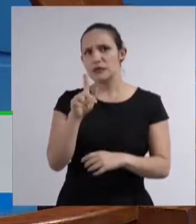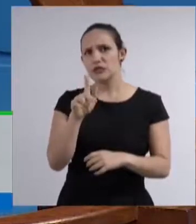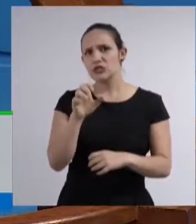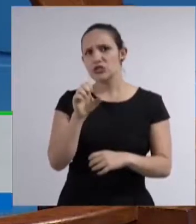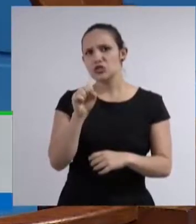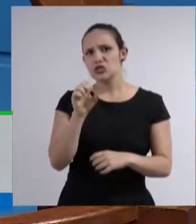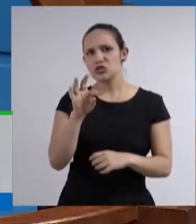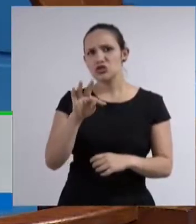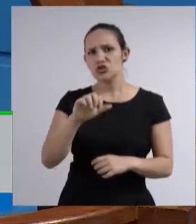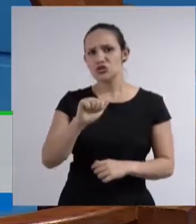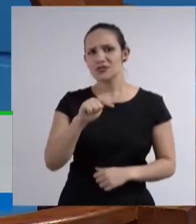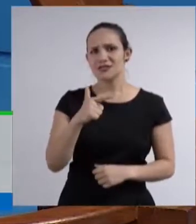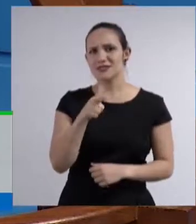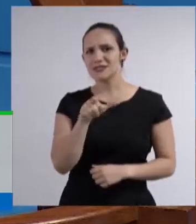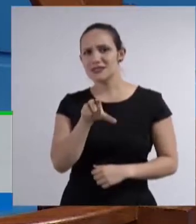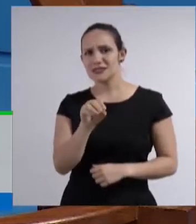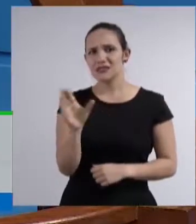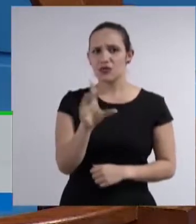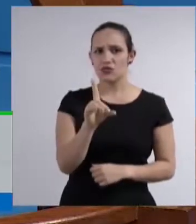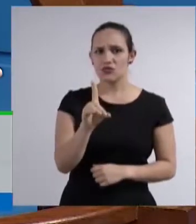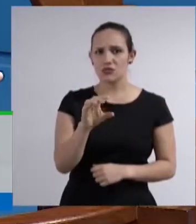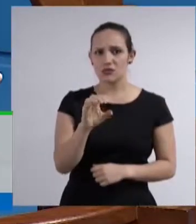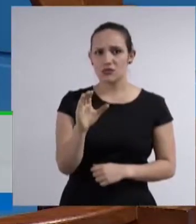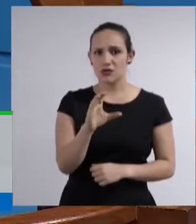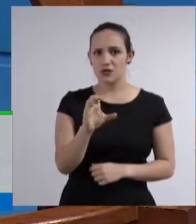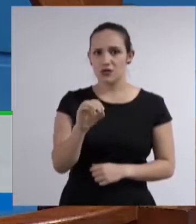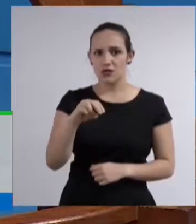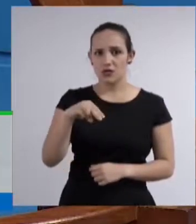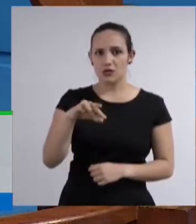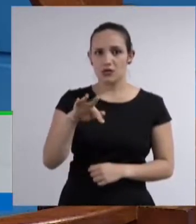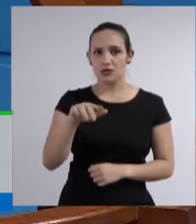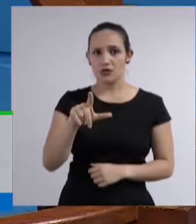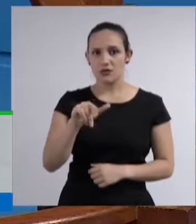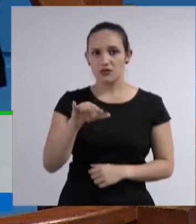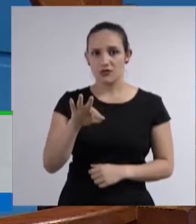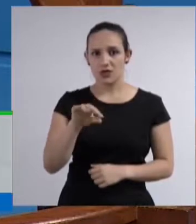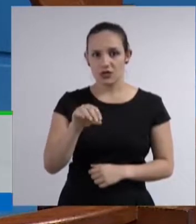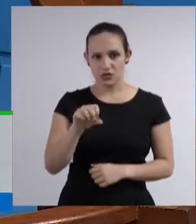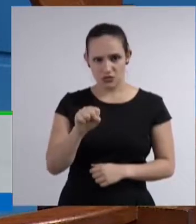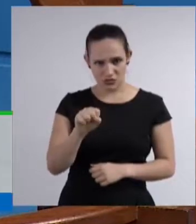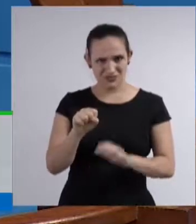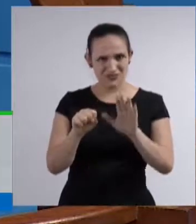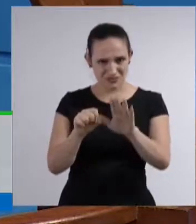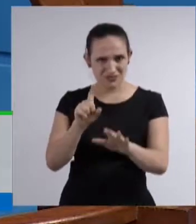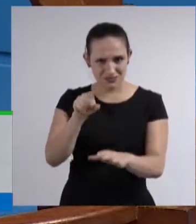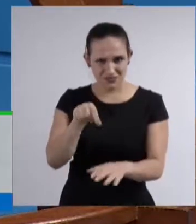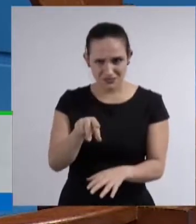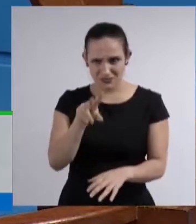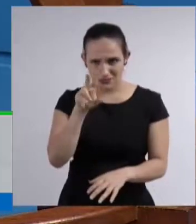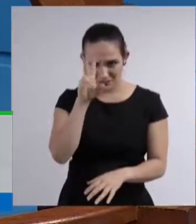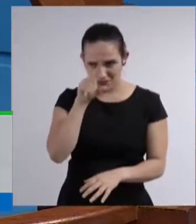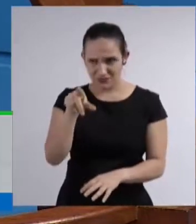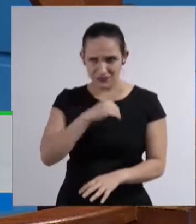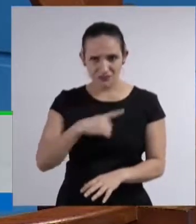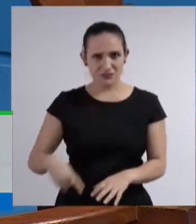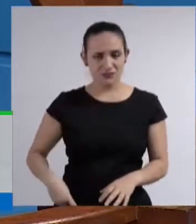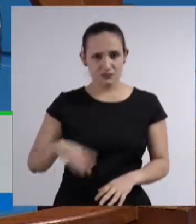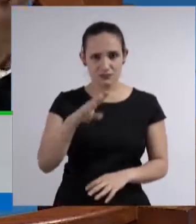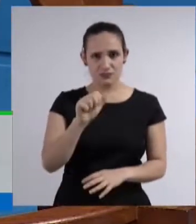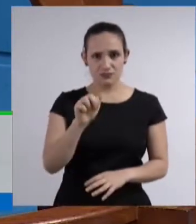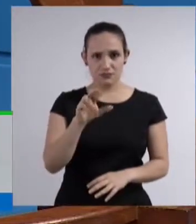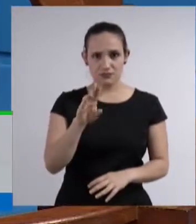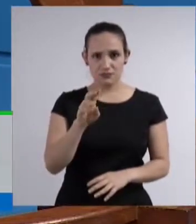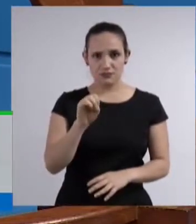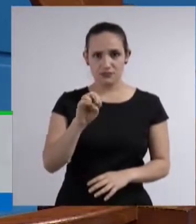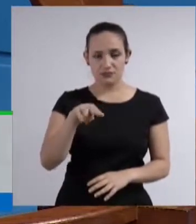grupo, deputado Barbosinha foi secretário de Segurança, um grupo, um comitê de